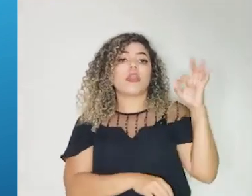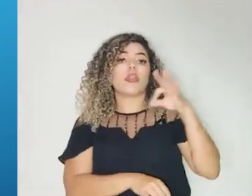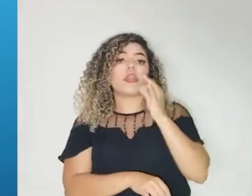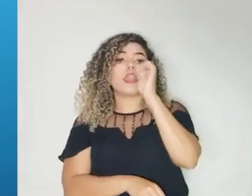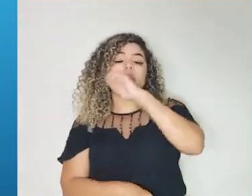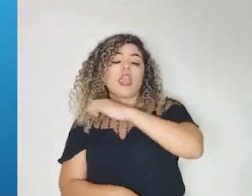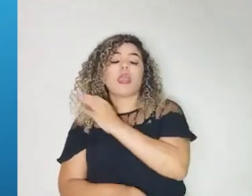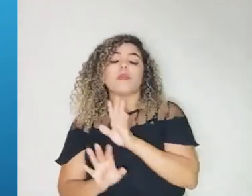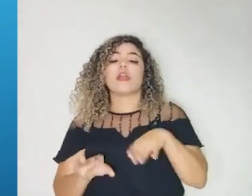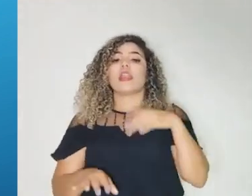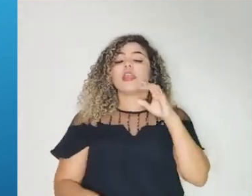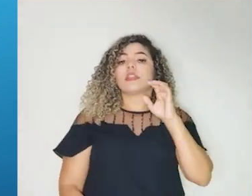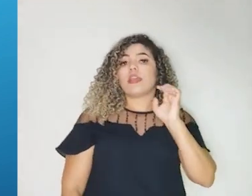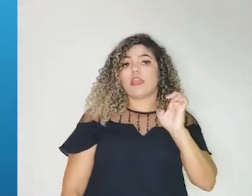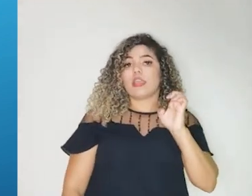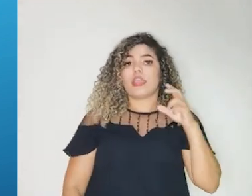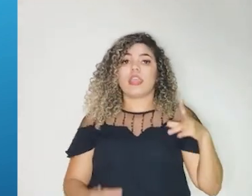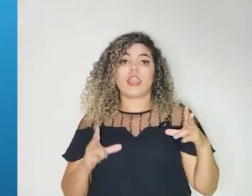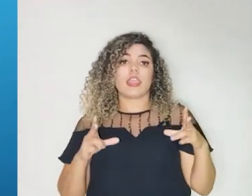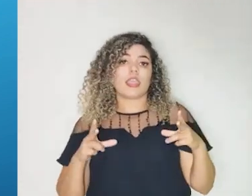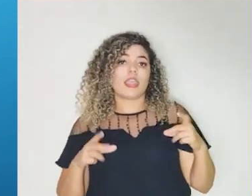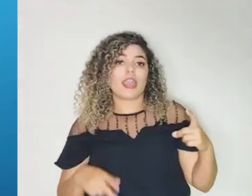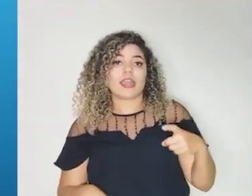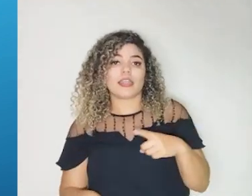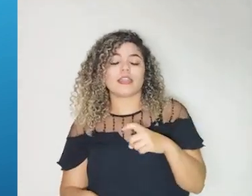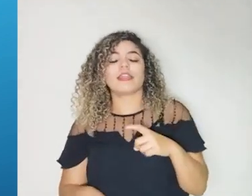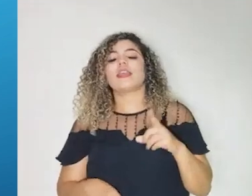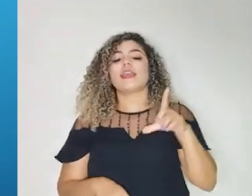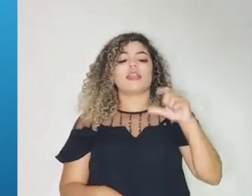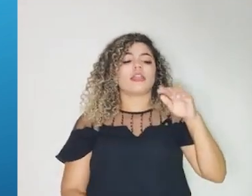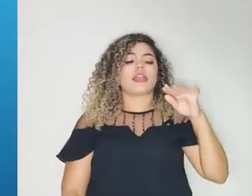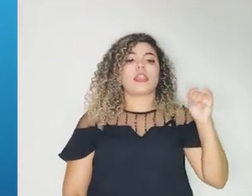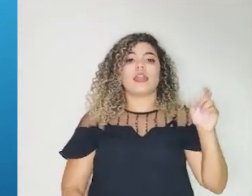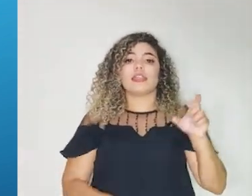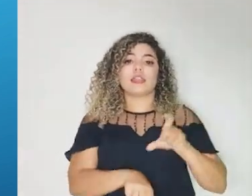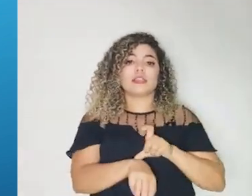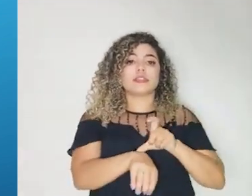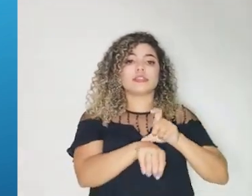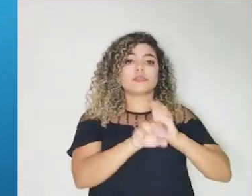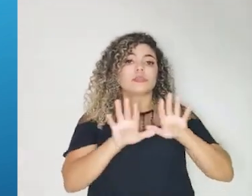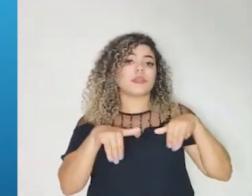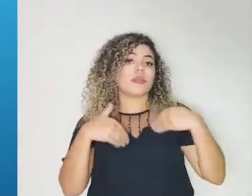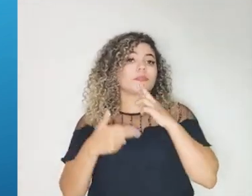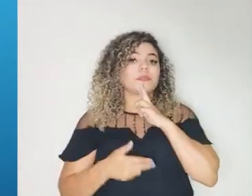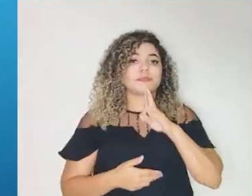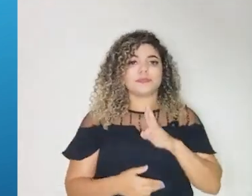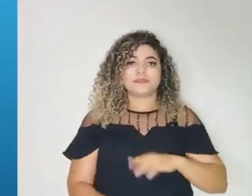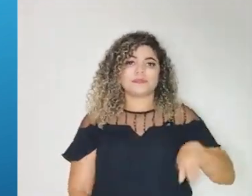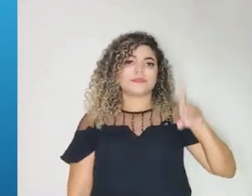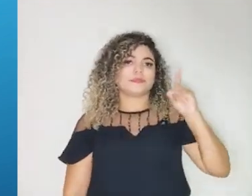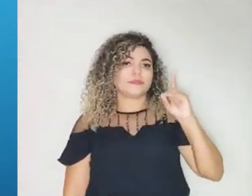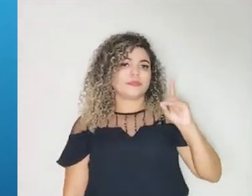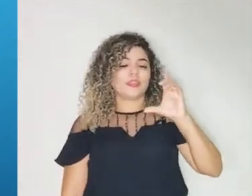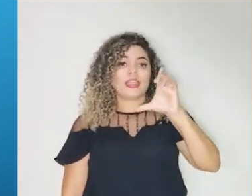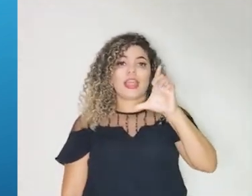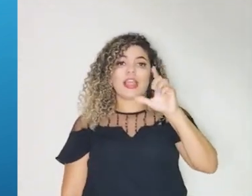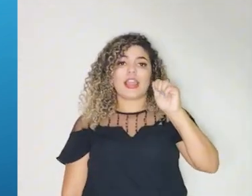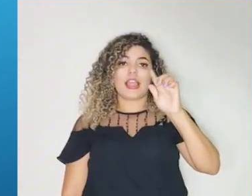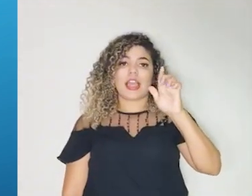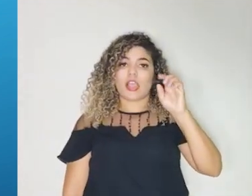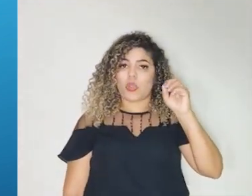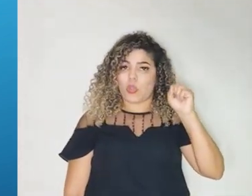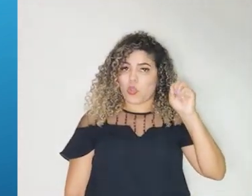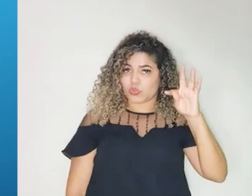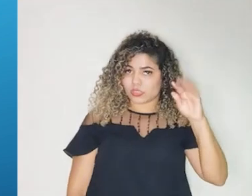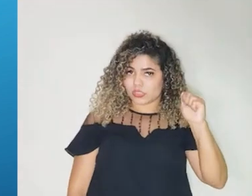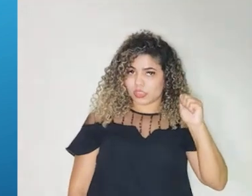E, caranguejo, lacraia e escorpião. Qual é a nossa resposta correta? Letra D, a lagosta é um